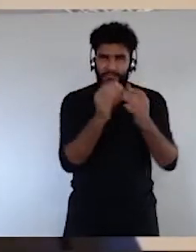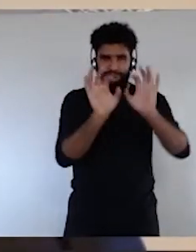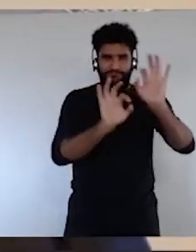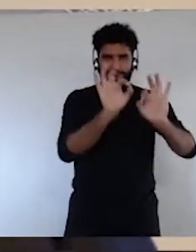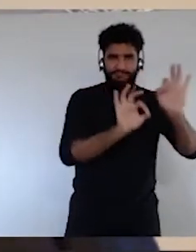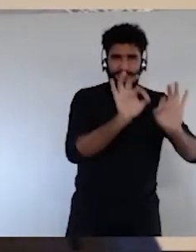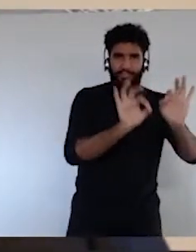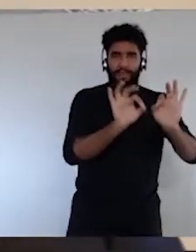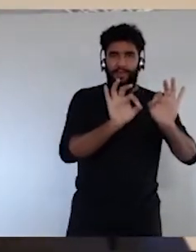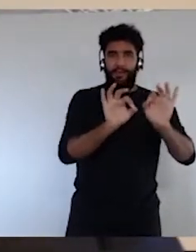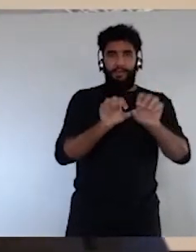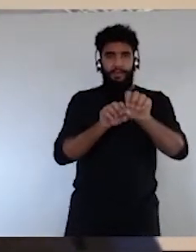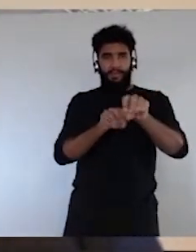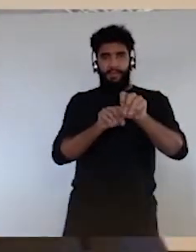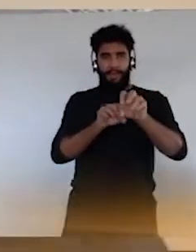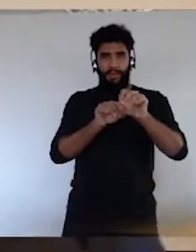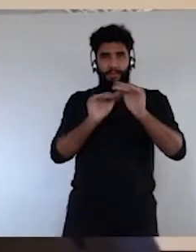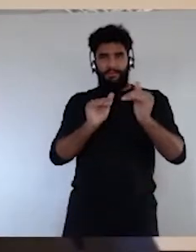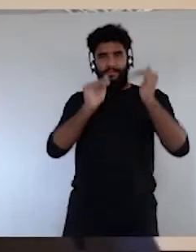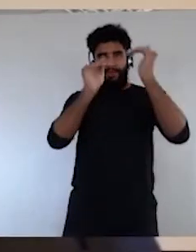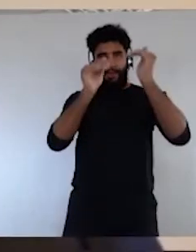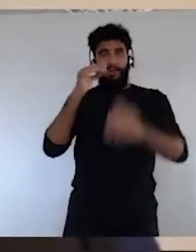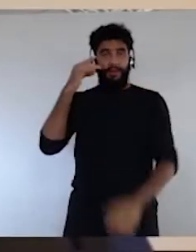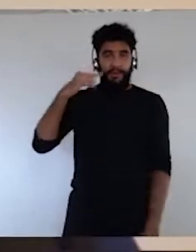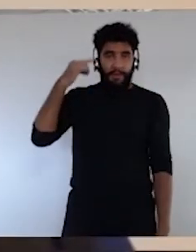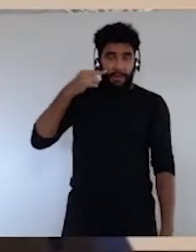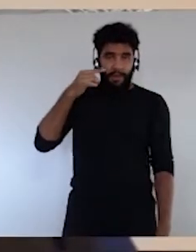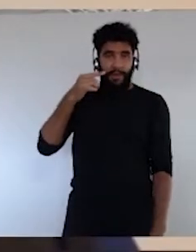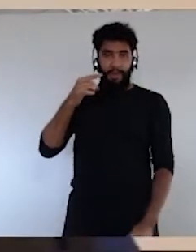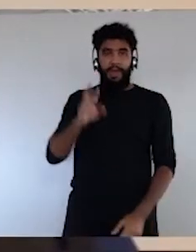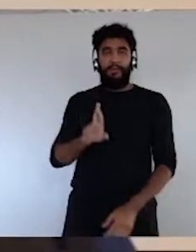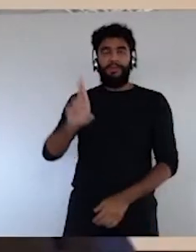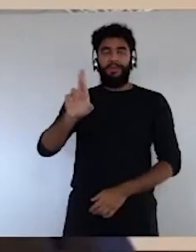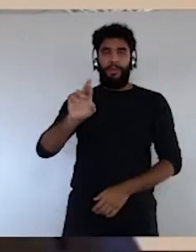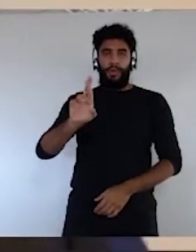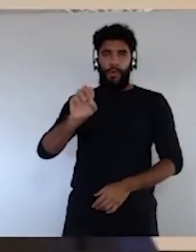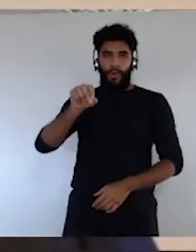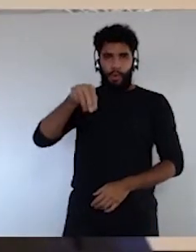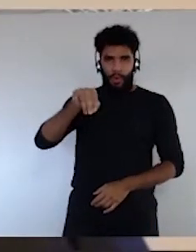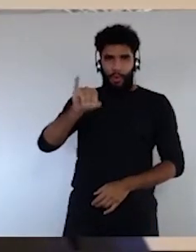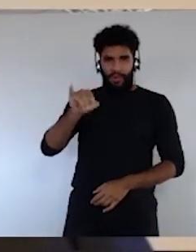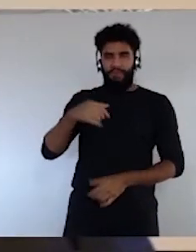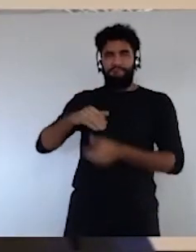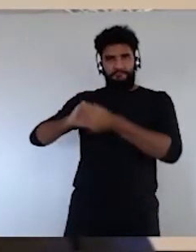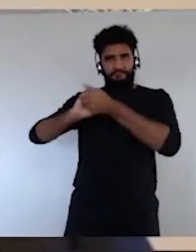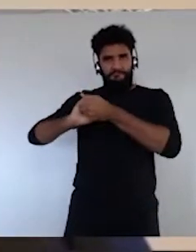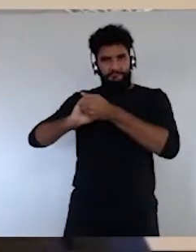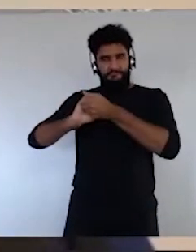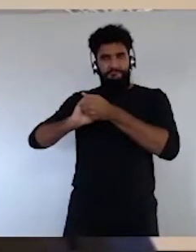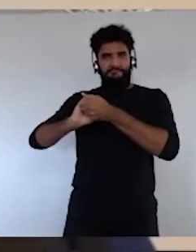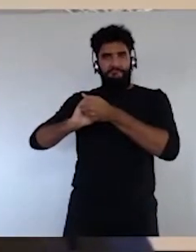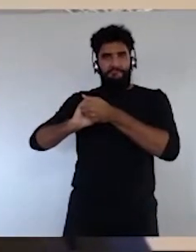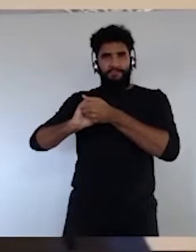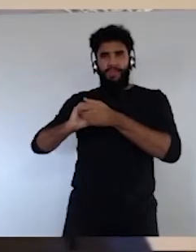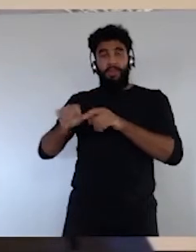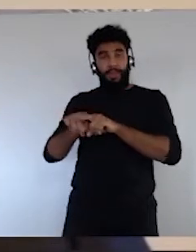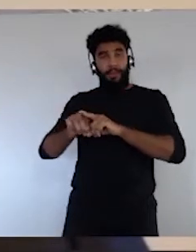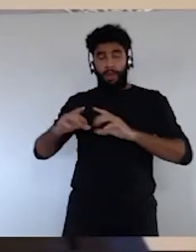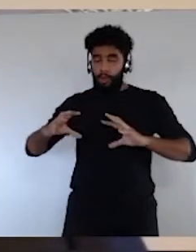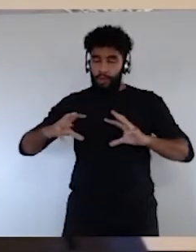Escola Superior de Advocacia, na pessoa de Rony Creus, pessoa em quem eu cumprimento todos os